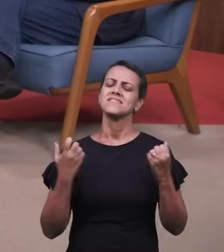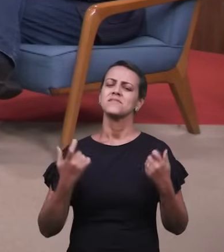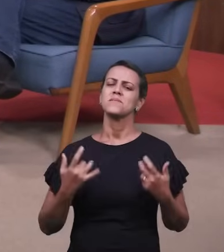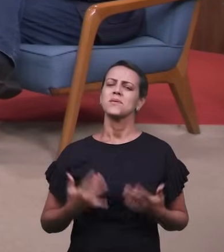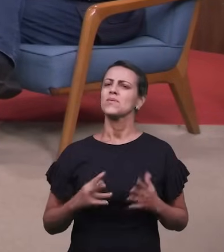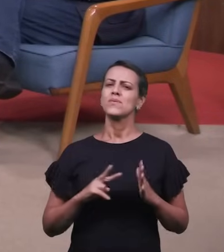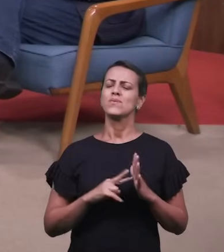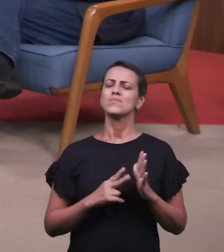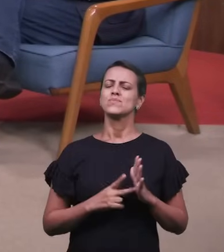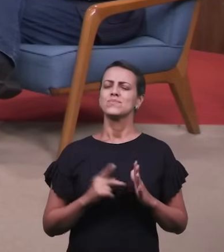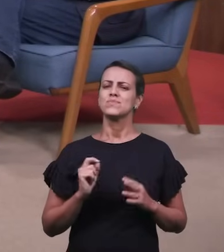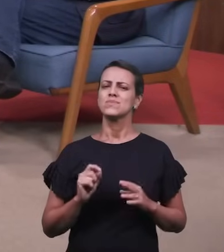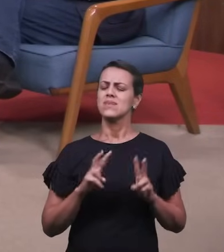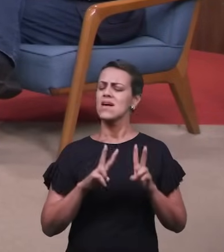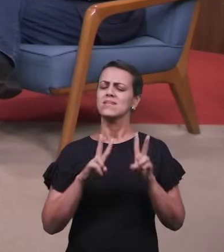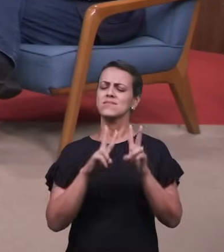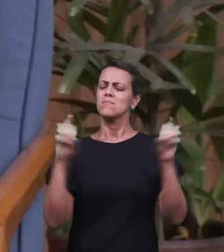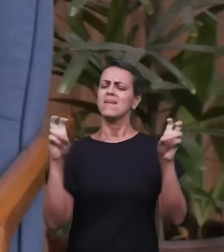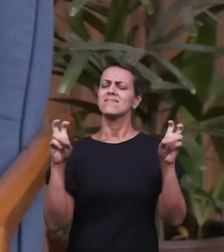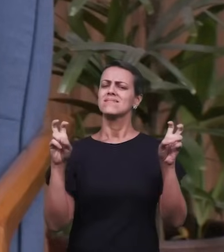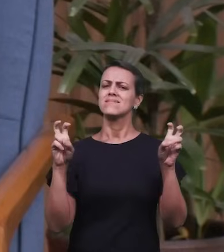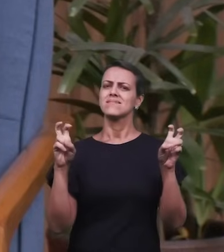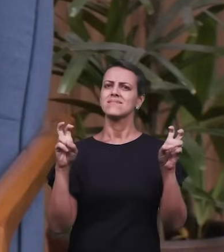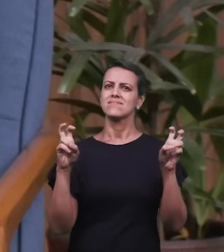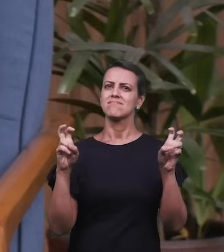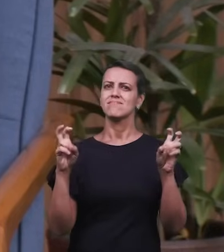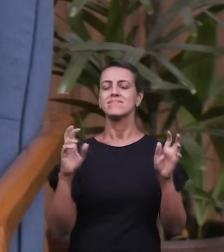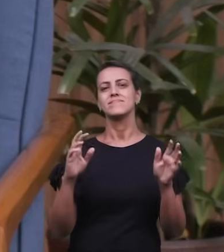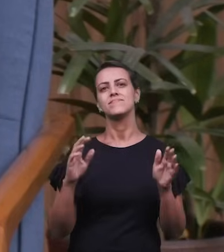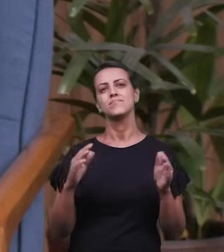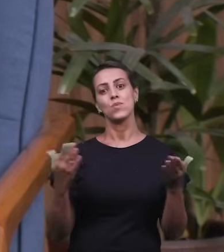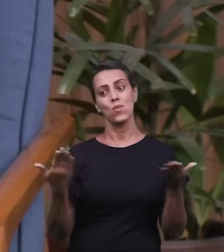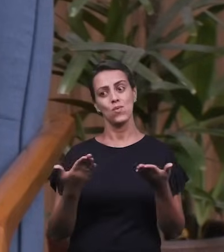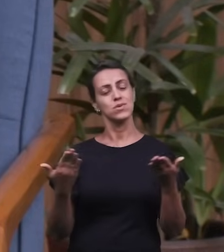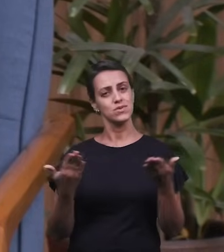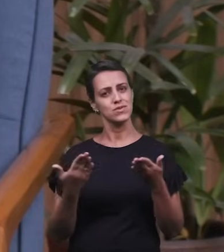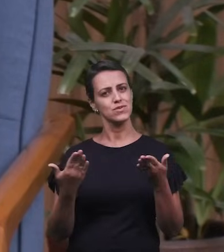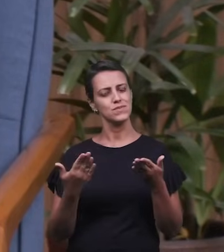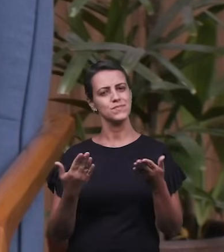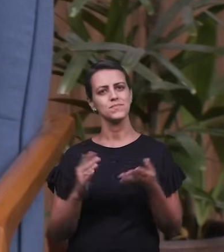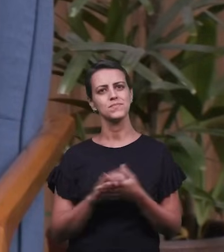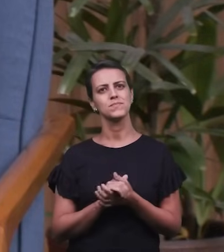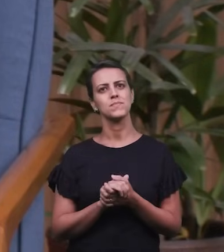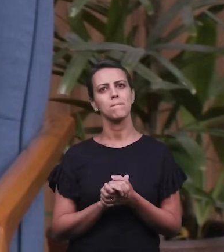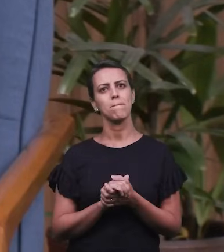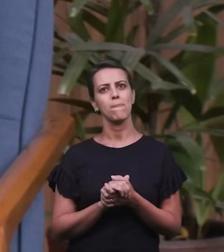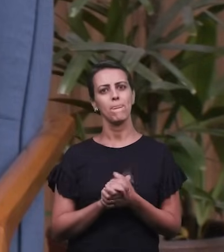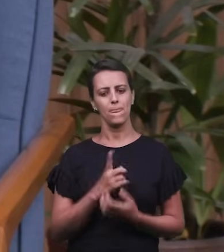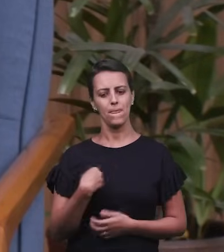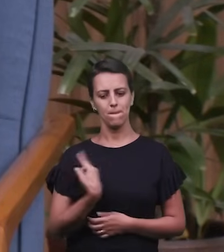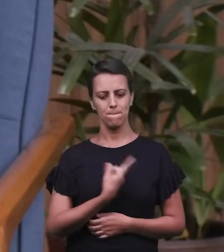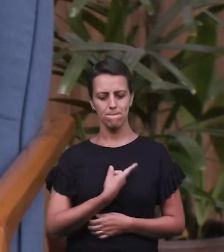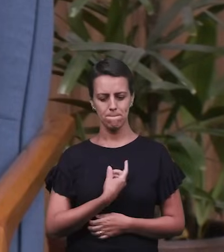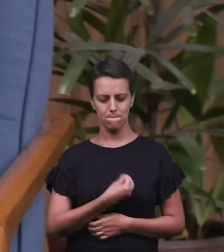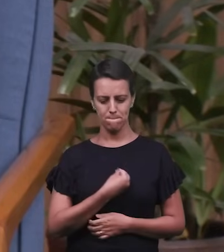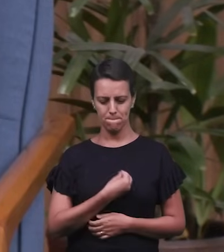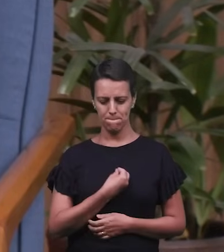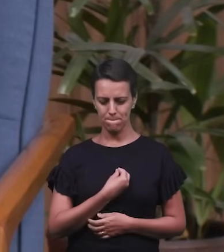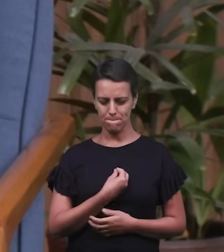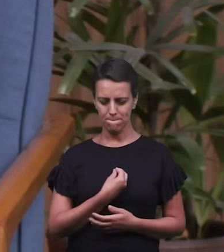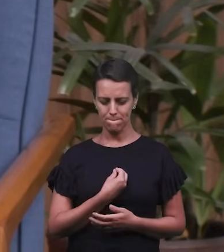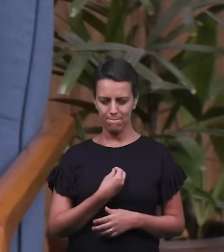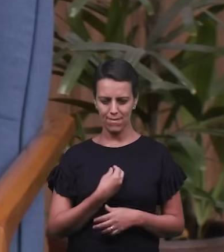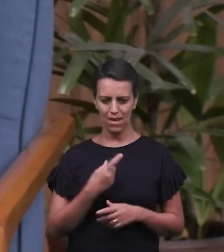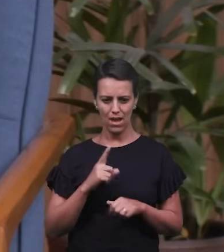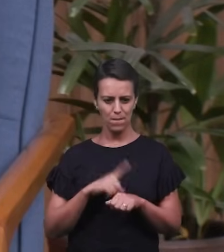Isso, Maranatá. Então, é uma expressão que é aplicável a nós hoje, sobretudo dentro da nossa realidade